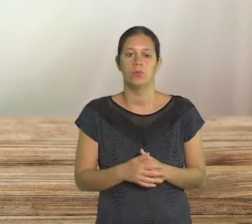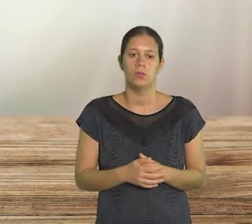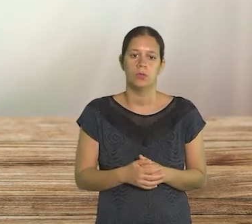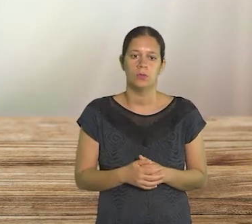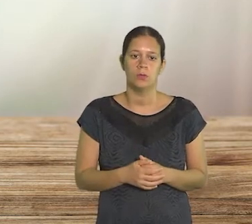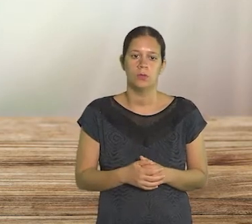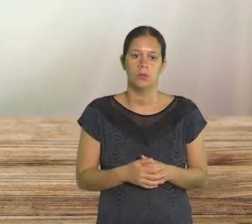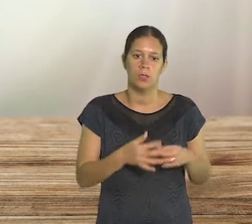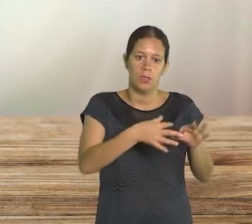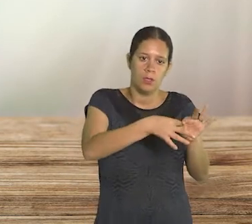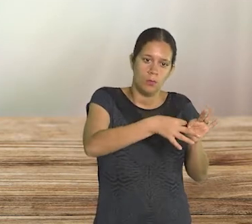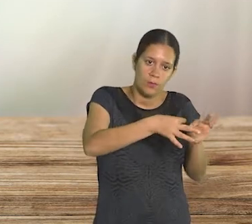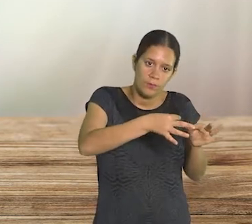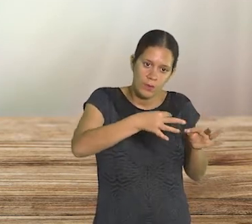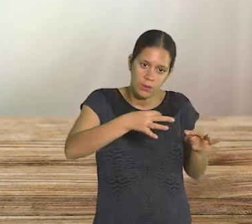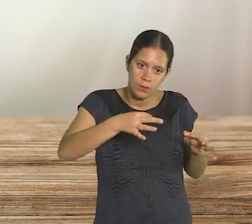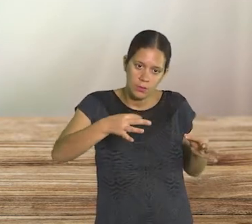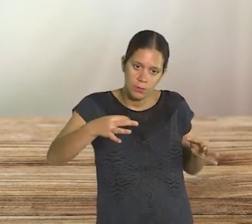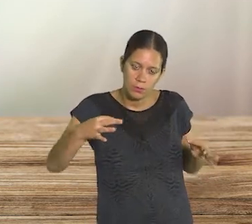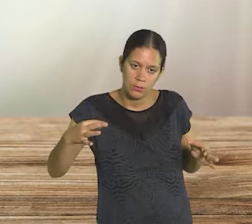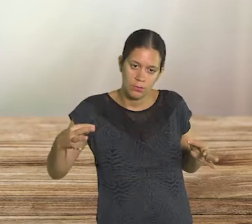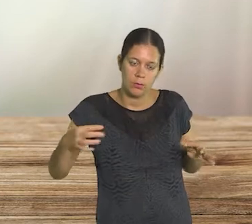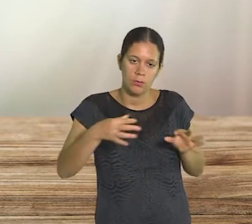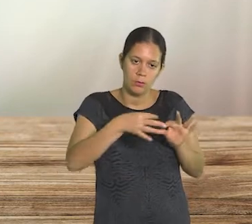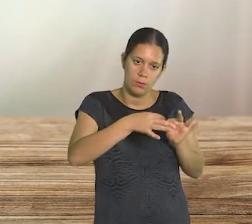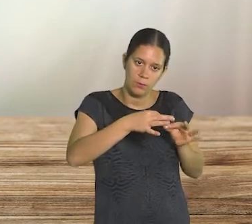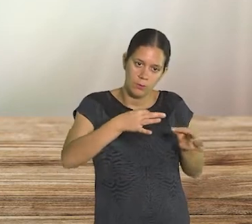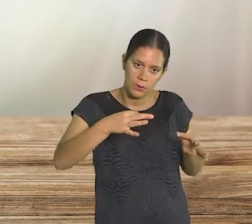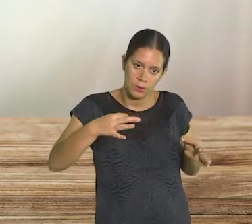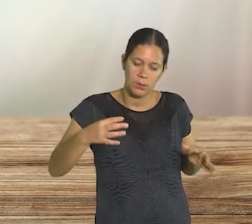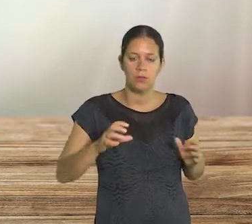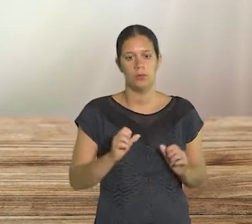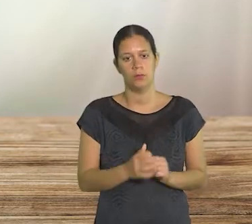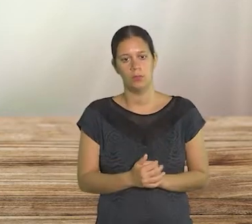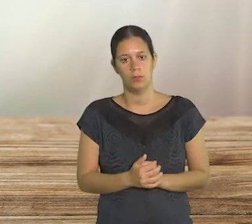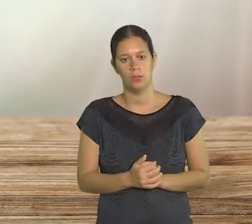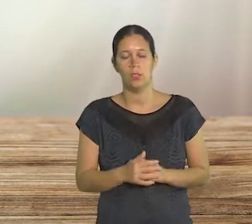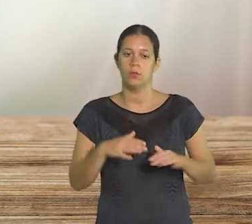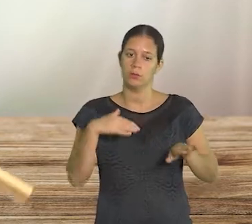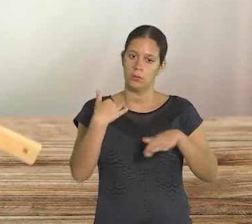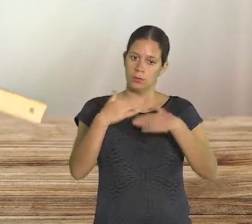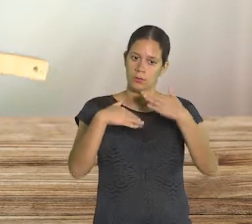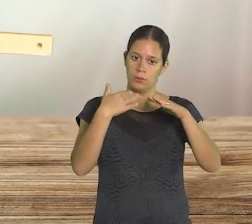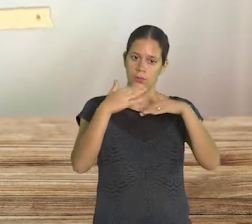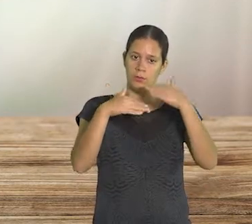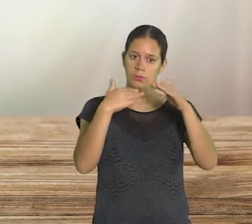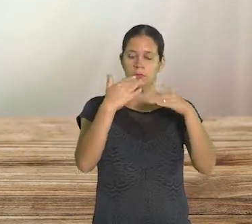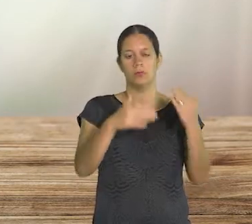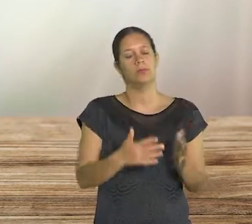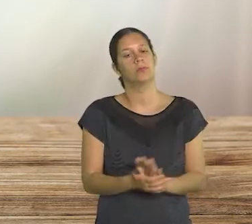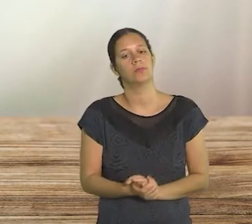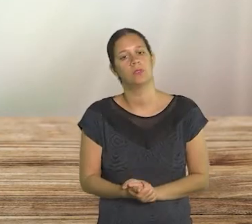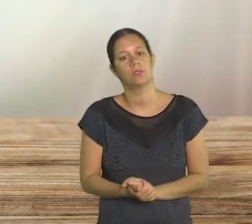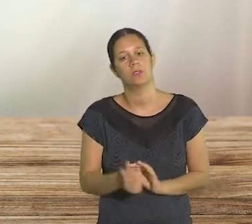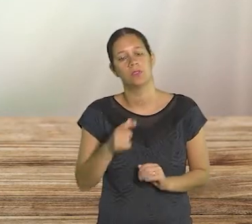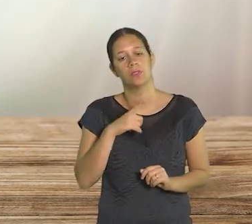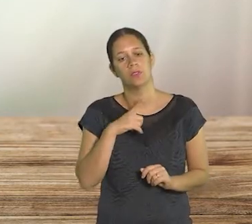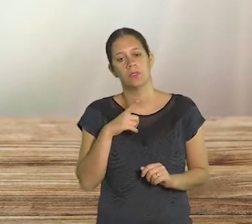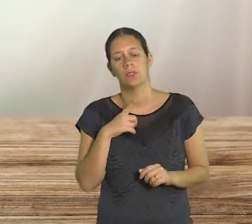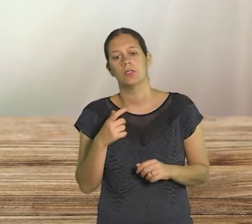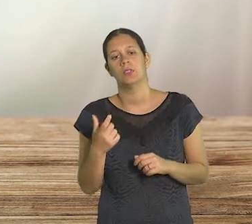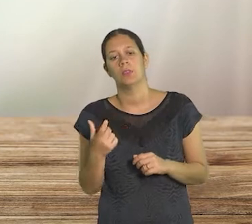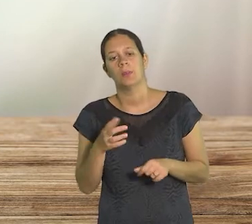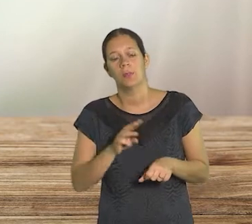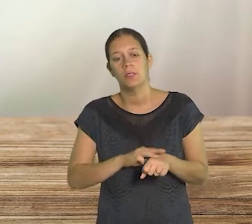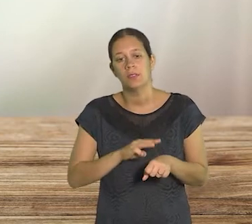fita adesiva, uma fita crepe que você coloca no chão também. E assim você vai evoluindo. Aqui eu tinha